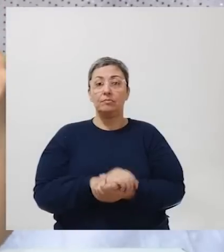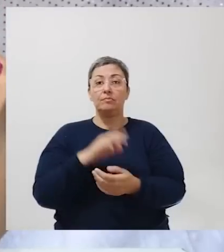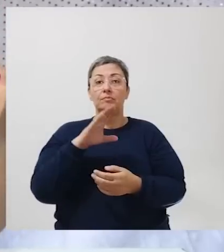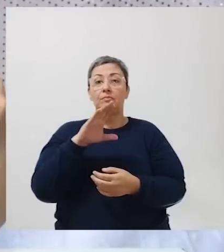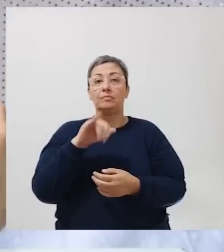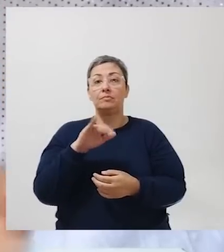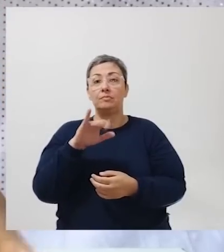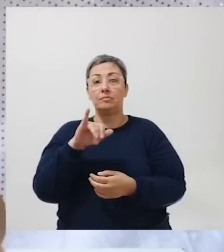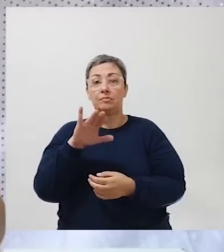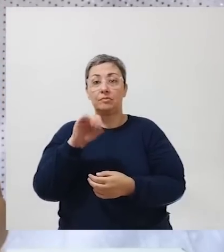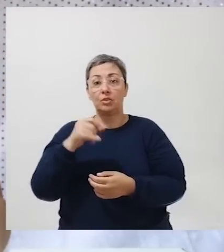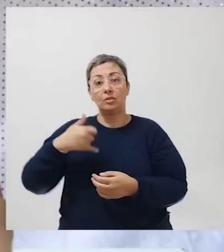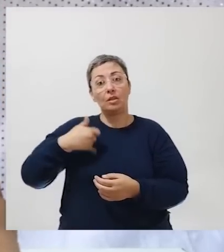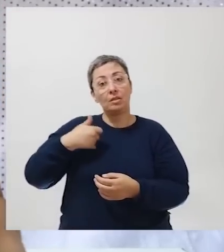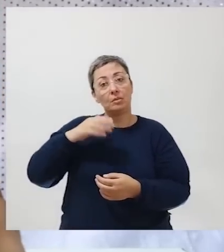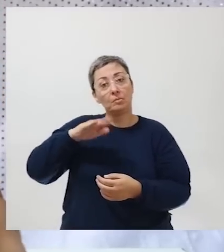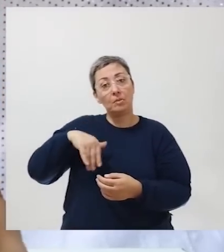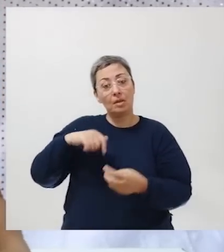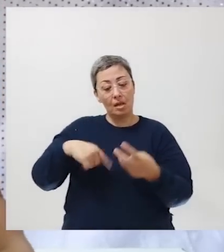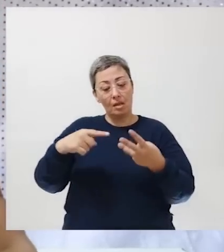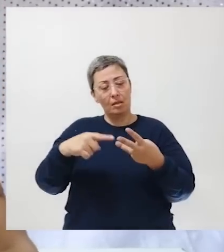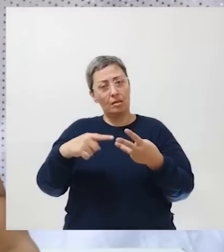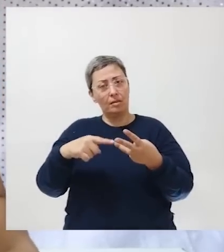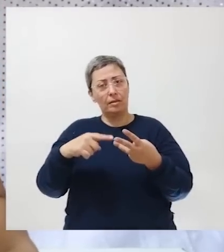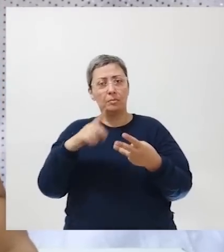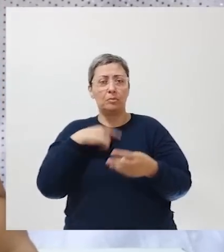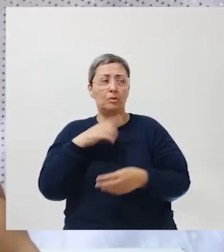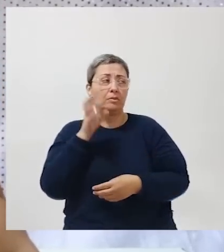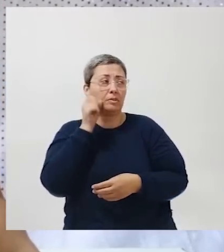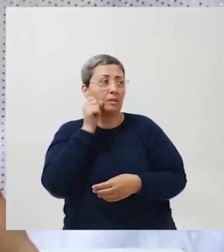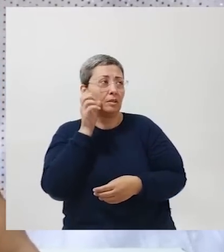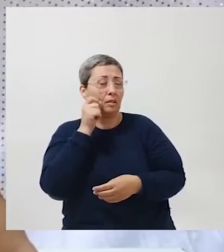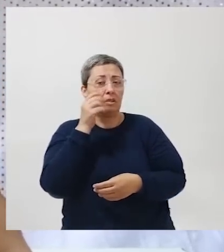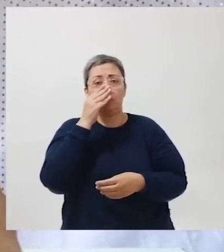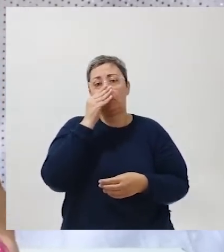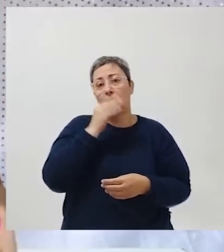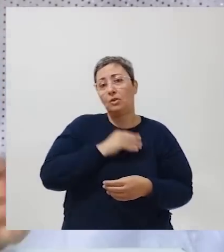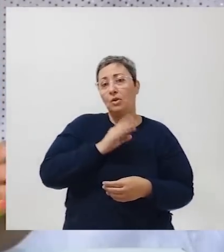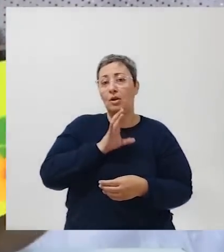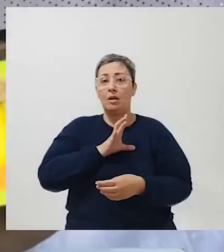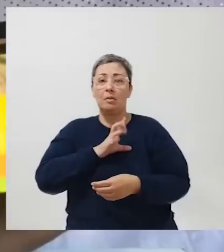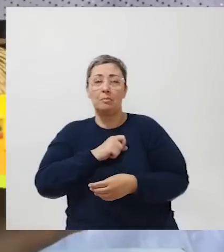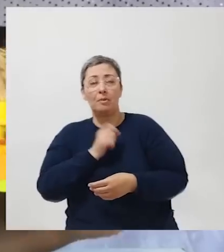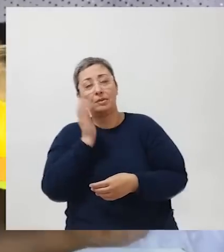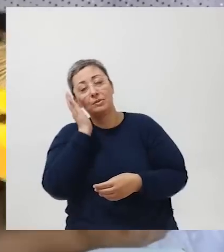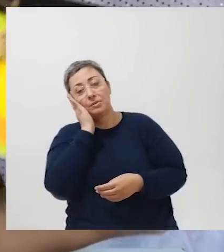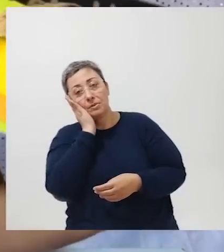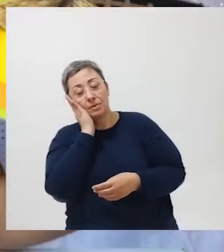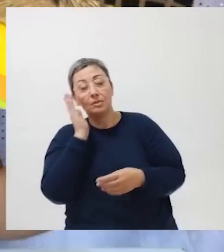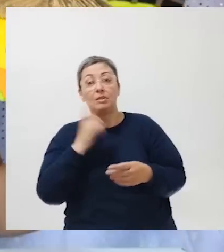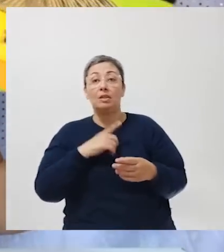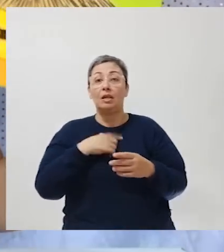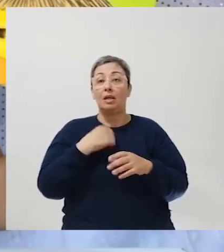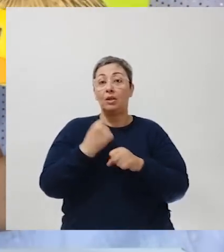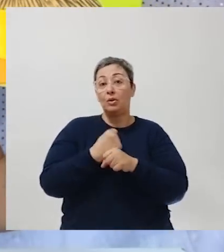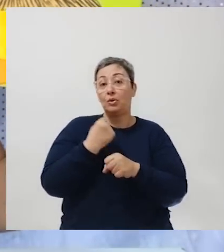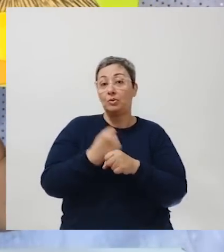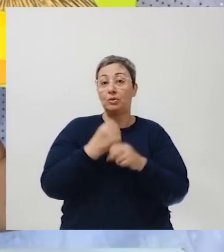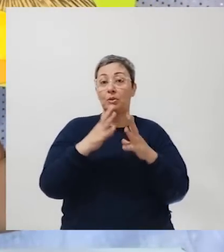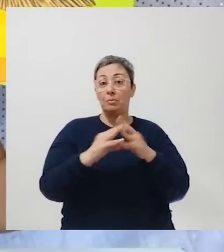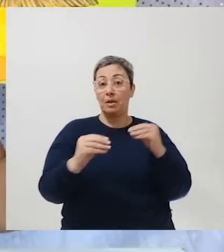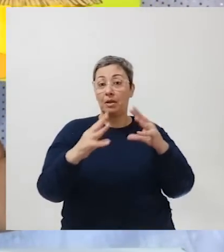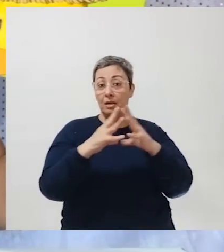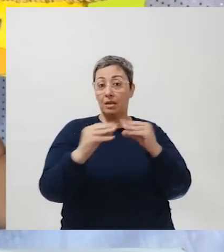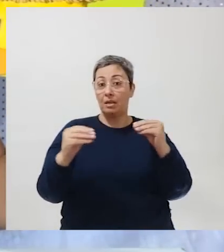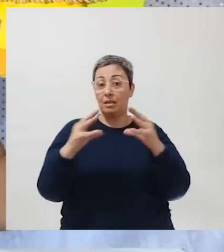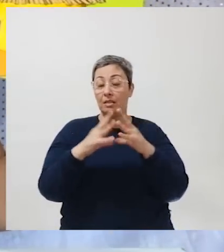Cícero, que era o caçula, ele era muito sonolento, ele gostava de dormir. Então, ele construiu uma casa de